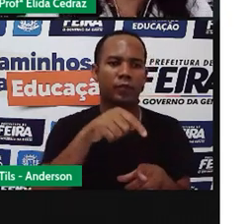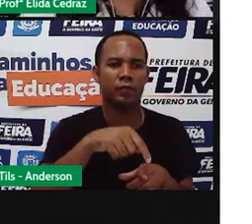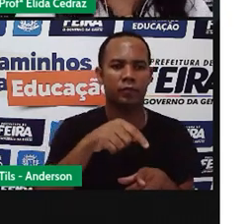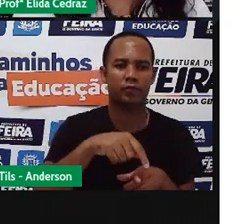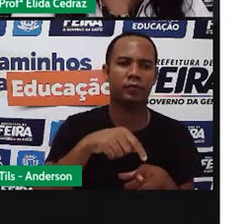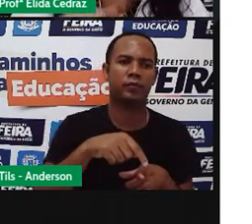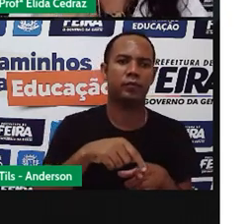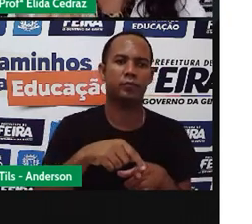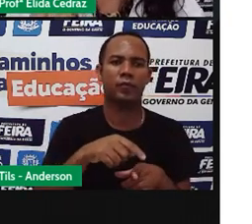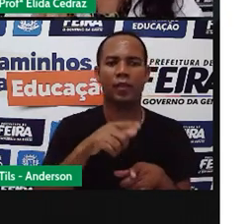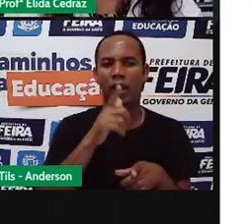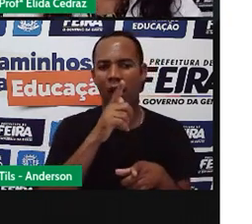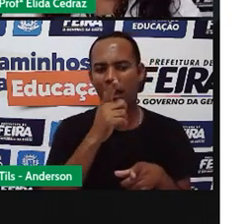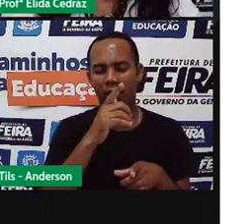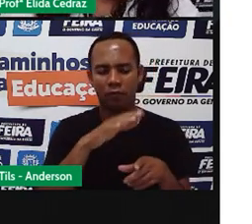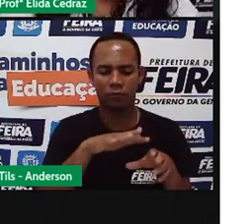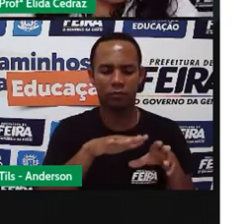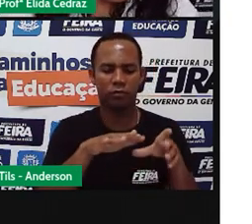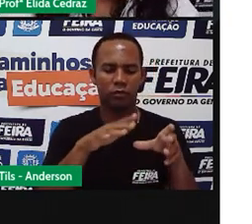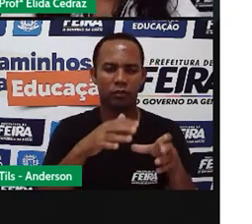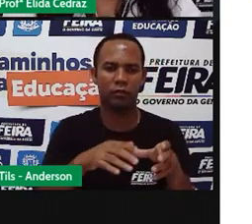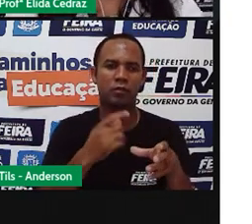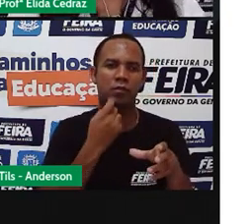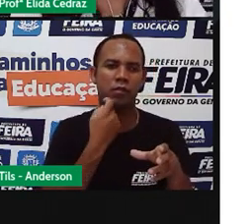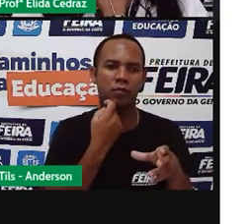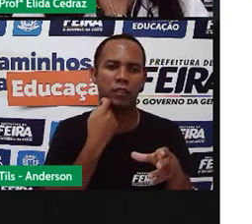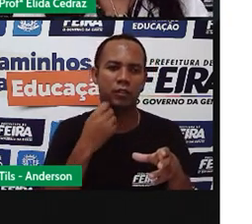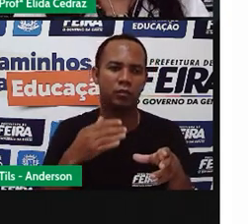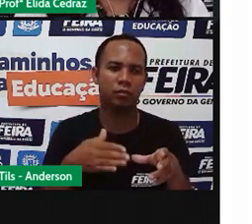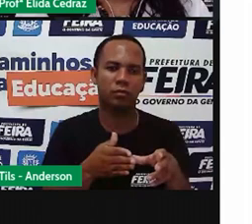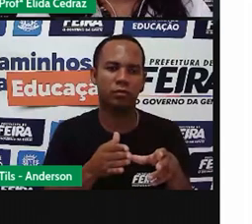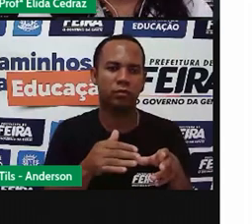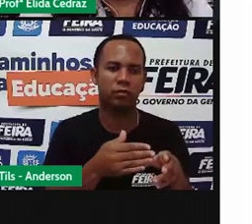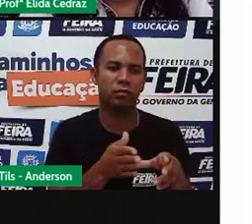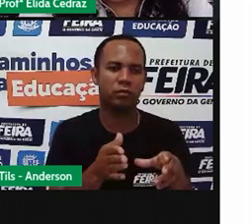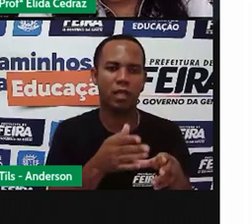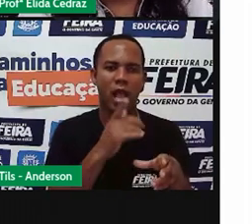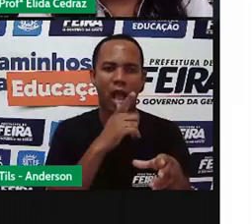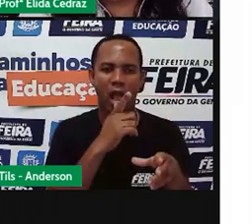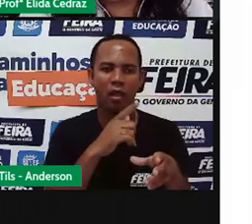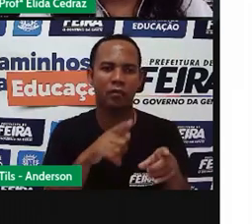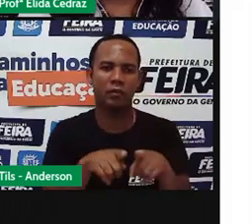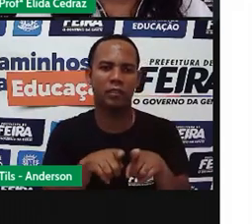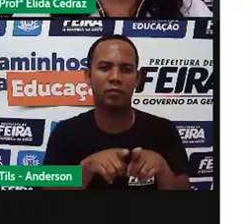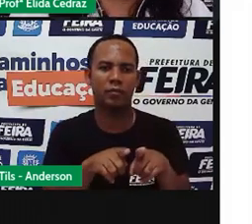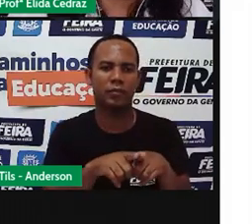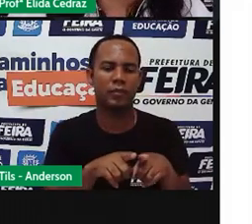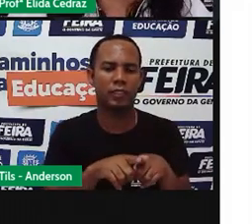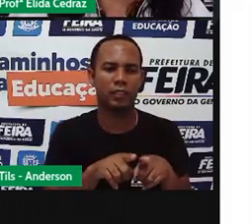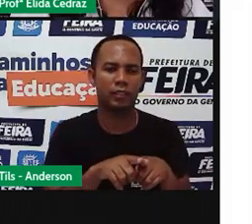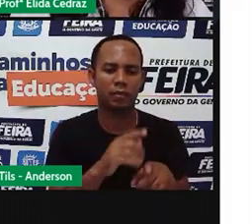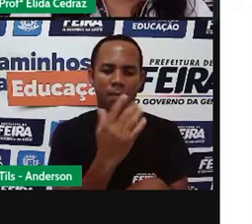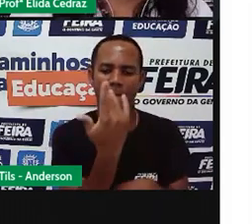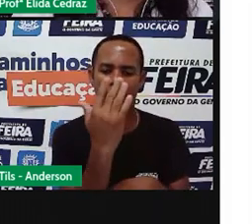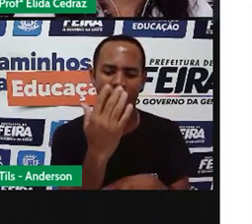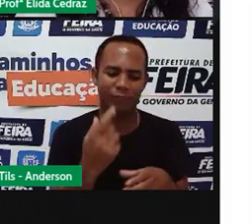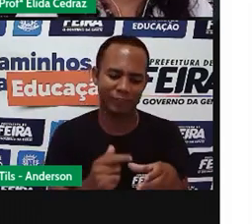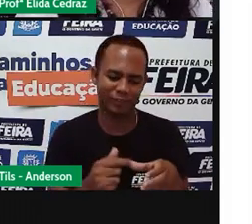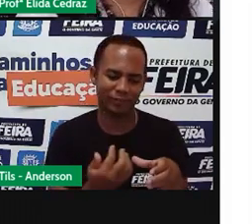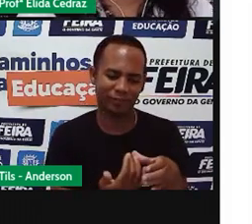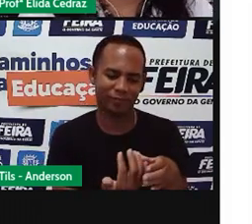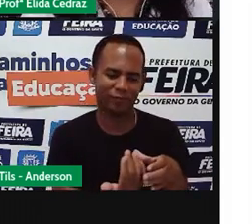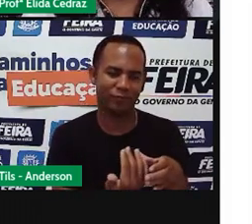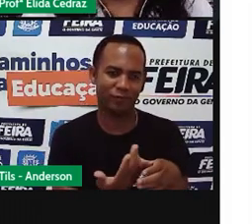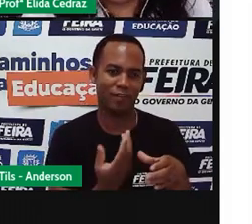do aquário e permita que os peixinhos, a água e as plantinhas tenham